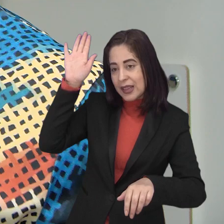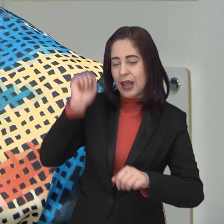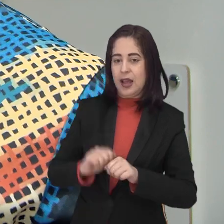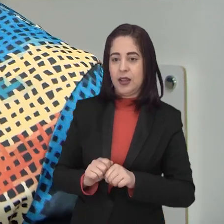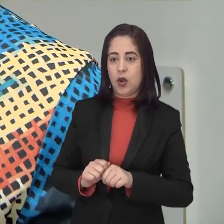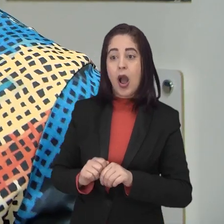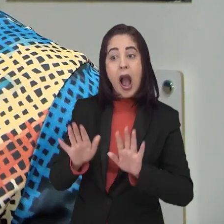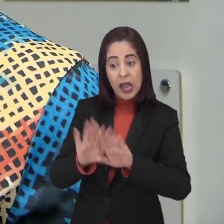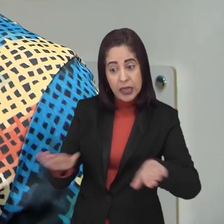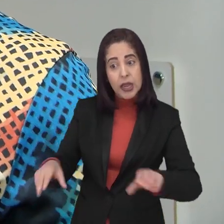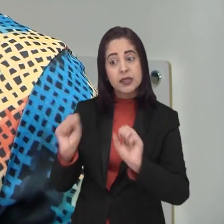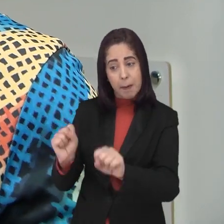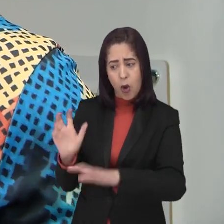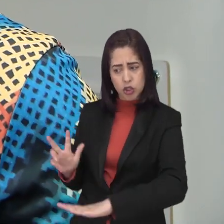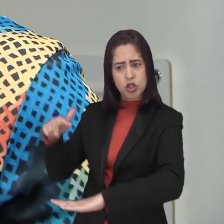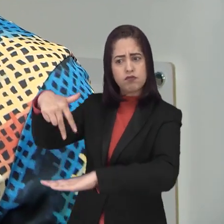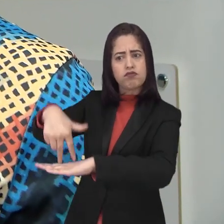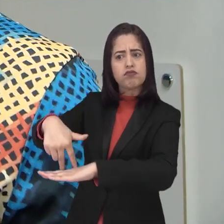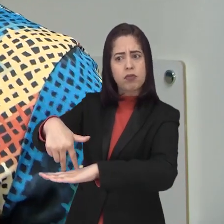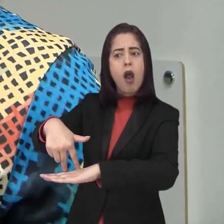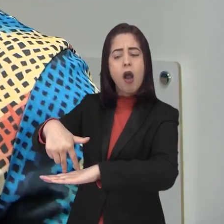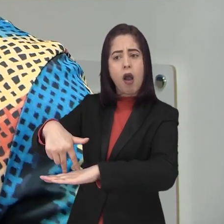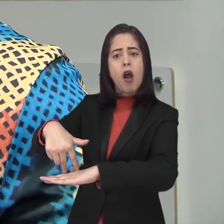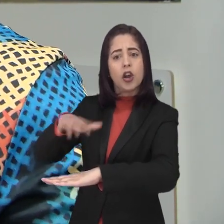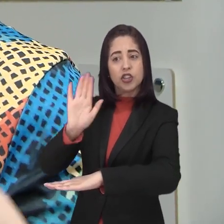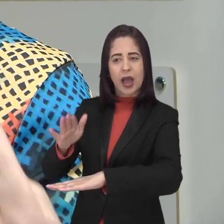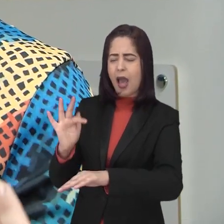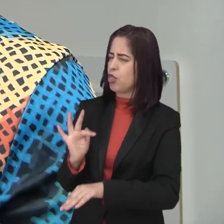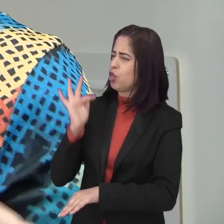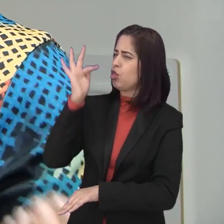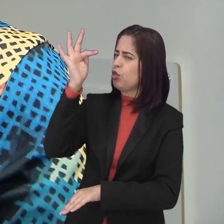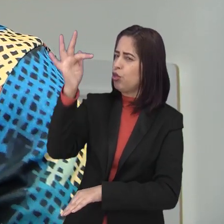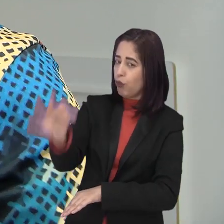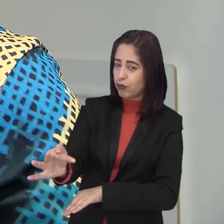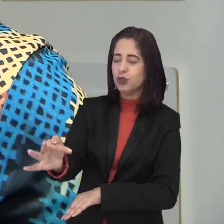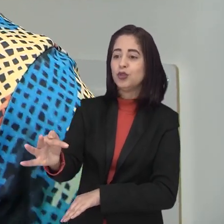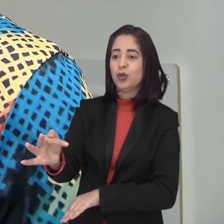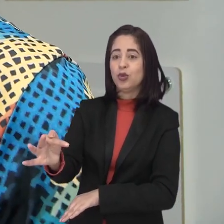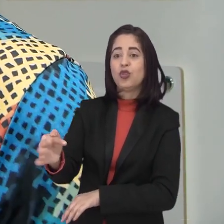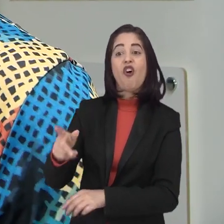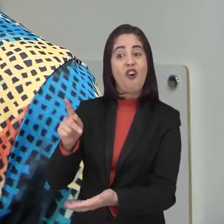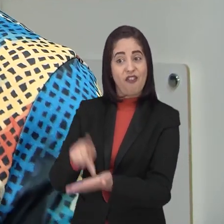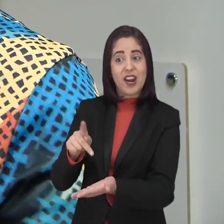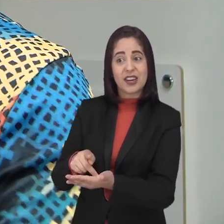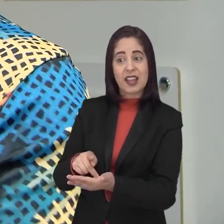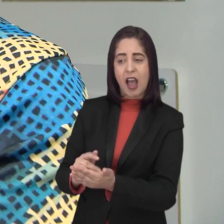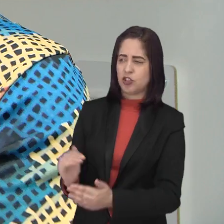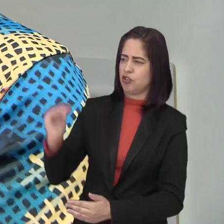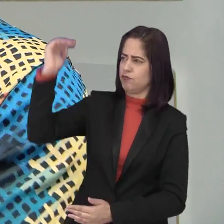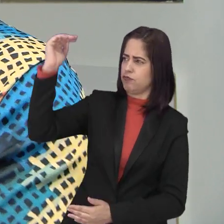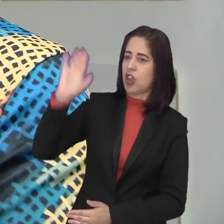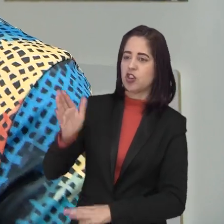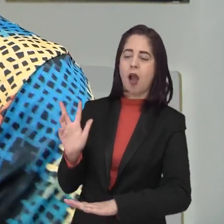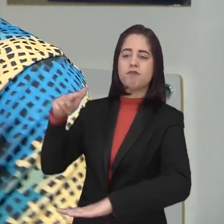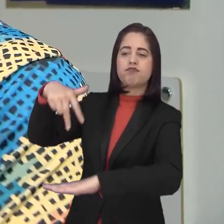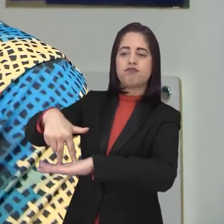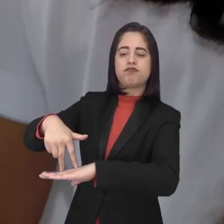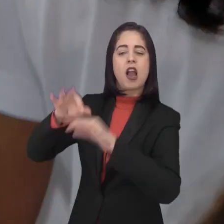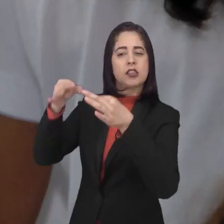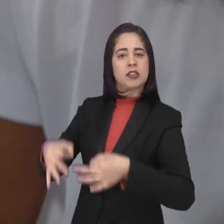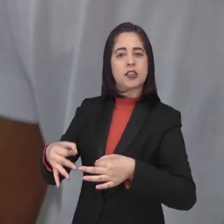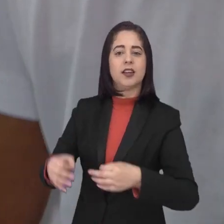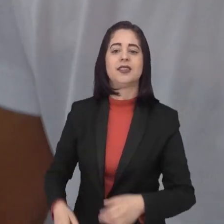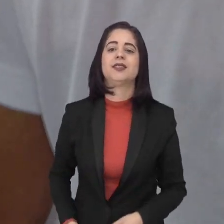a vez e a voz desde criança, para que mais tarde, daqui a pouco, eles possam saber usar essa vez e essa